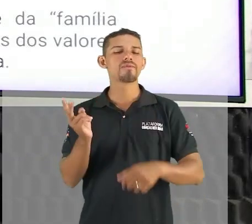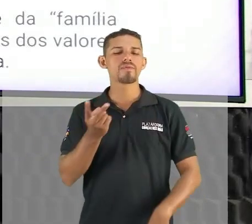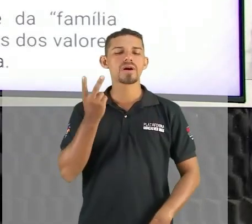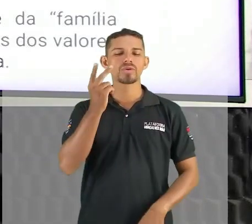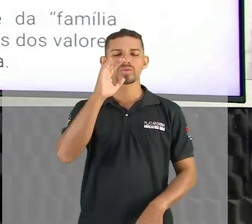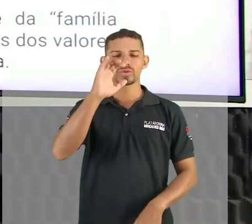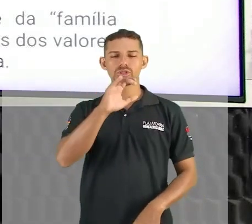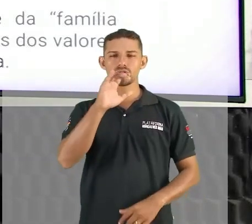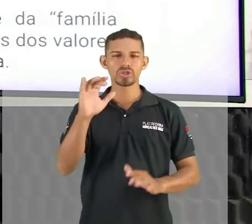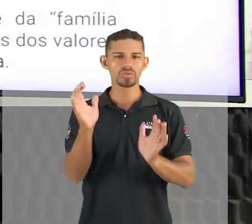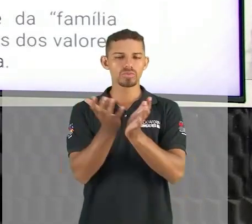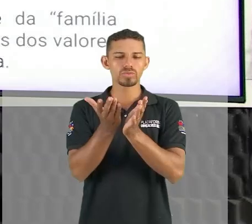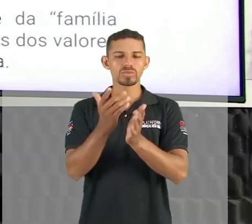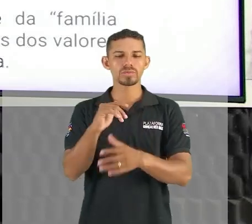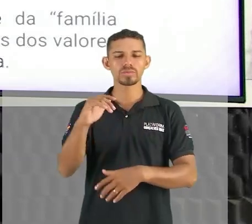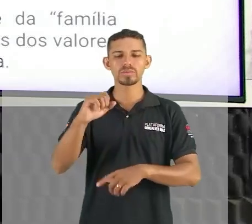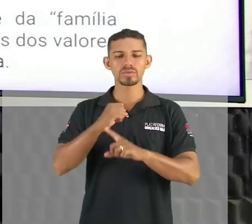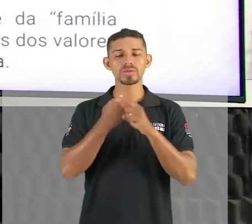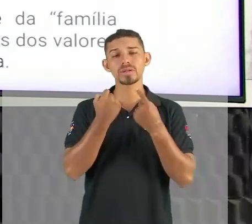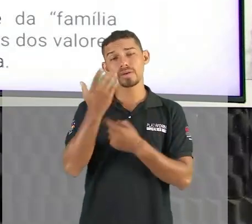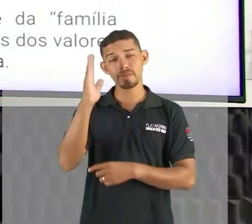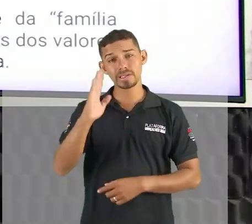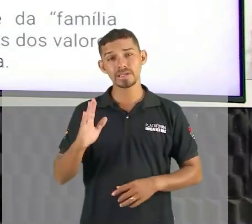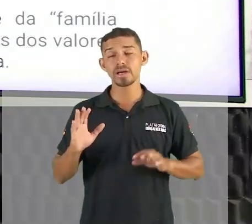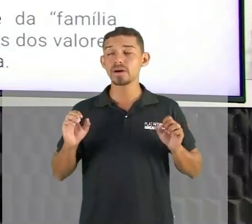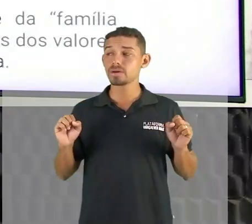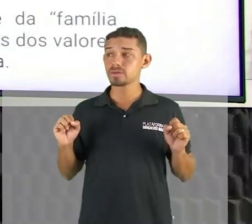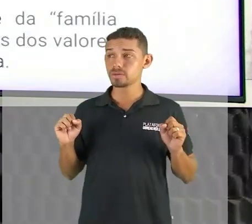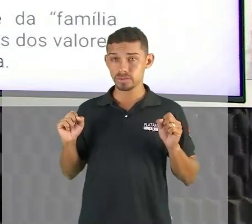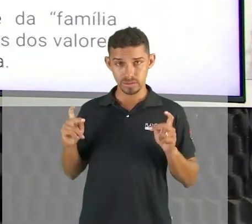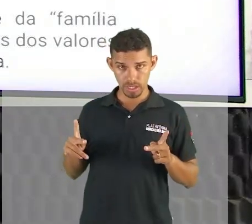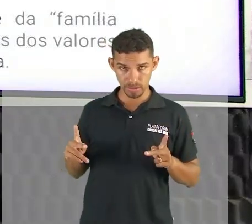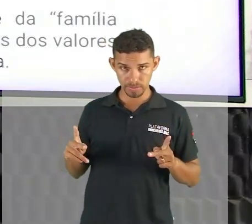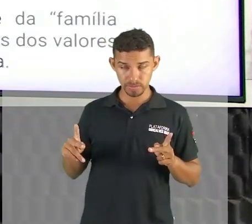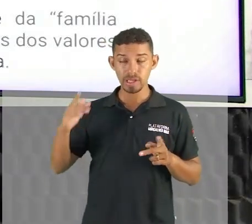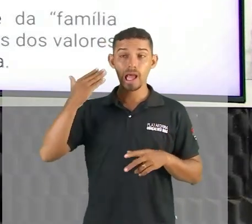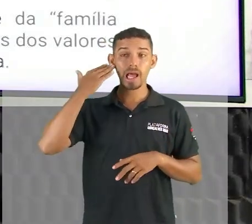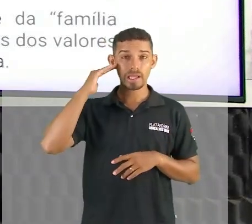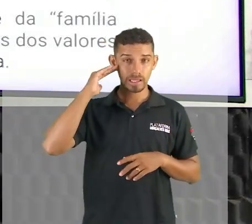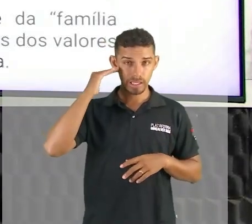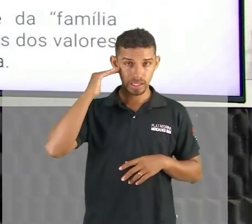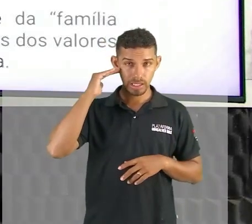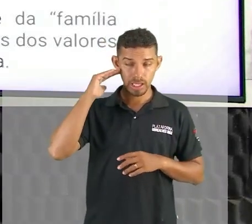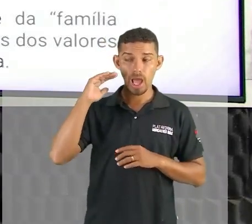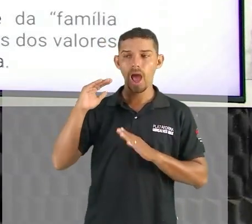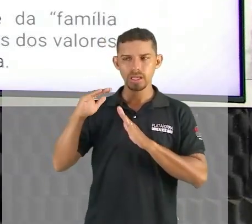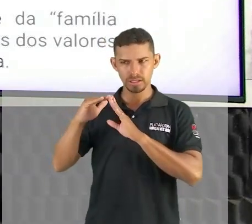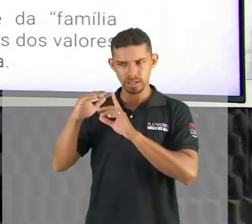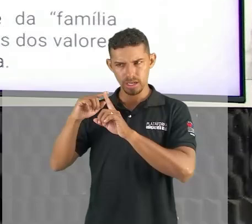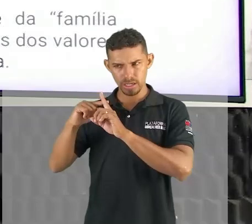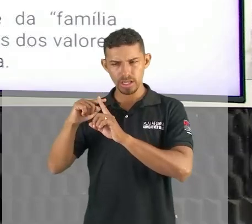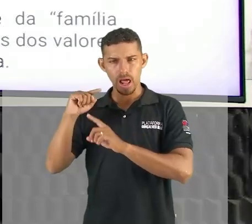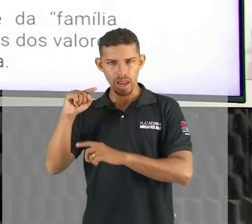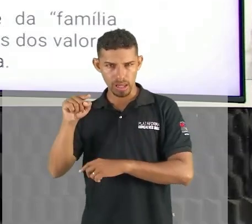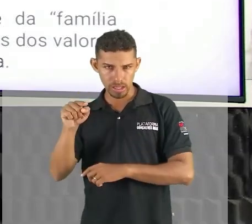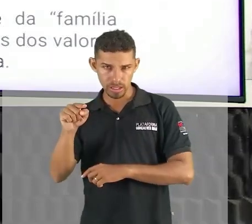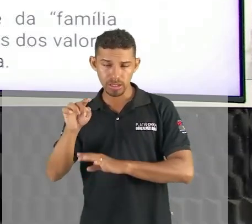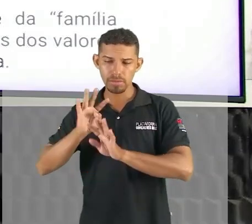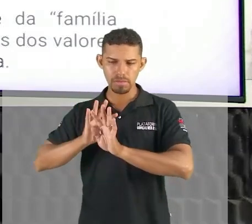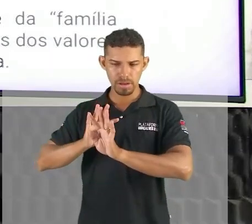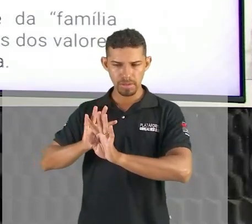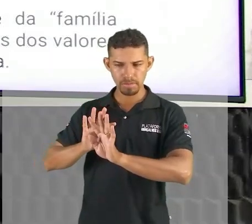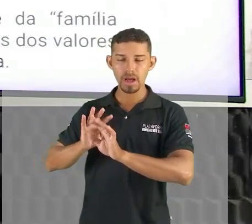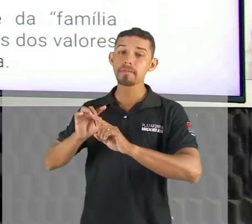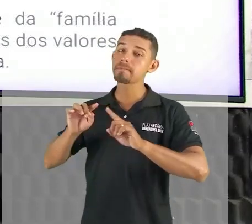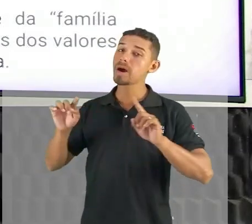valores cristãos na sociedade brasileira. Beleza, gente, nós temos que entender que a igreja está ali, né, está